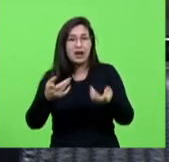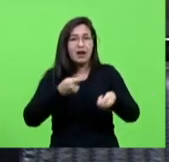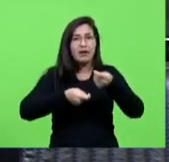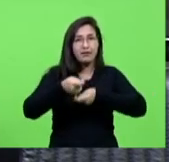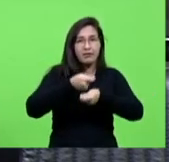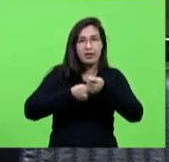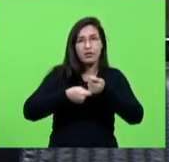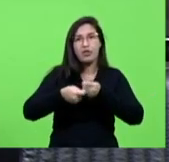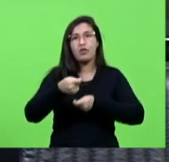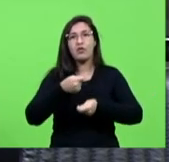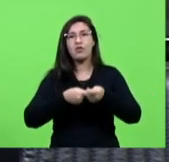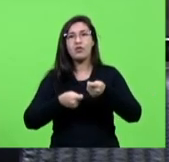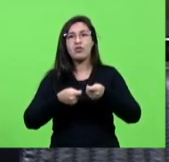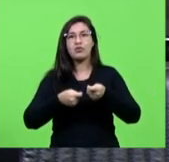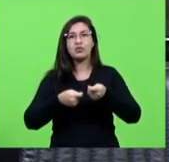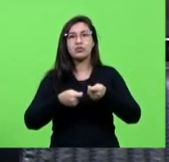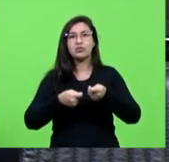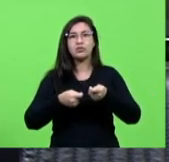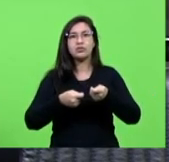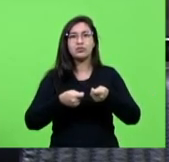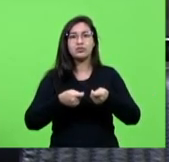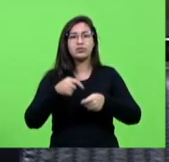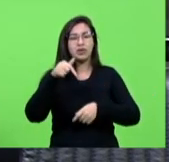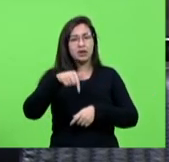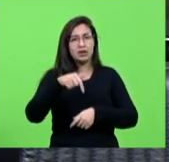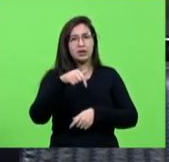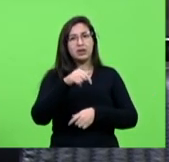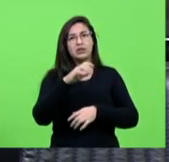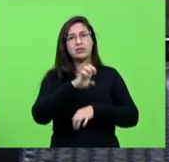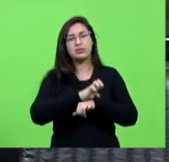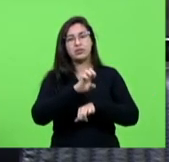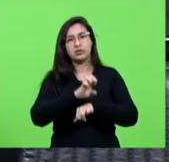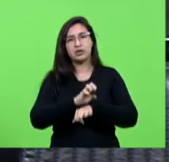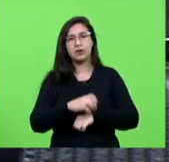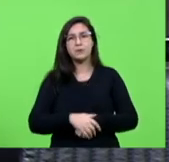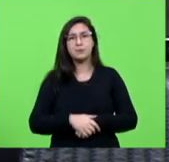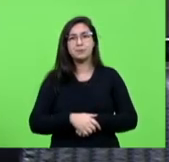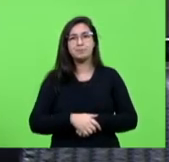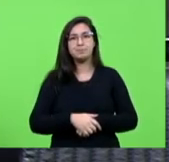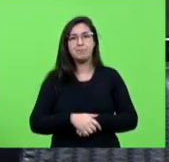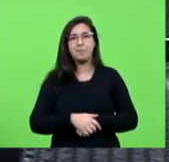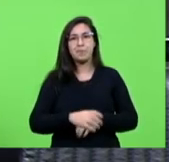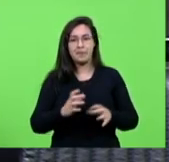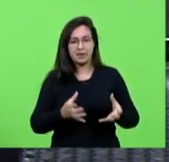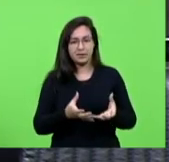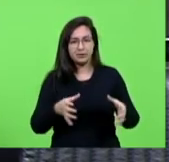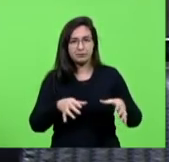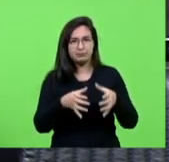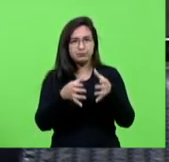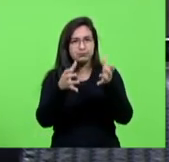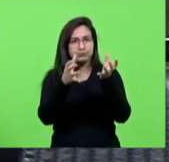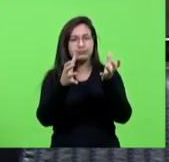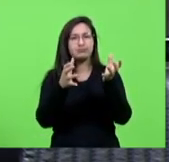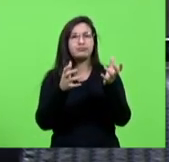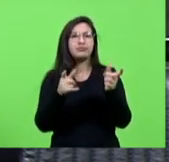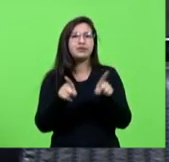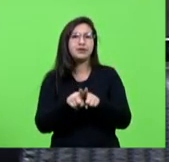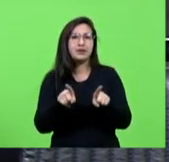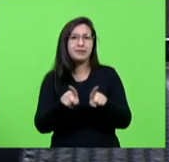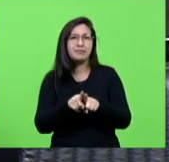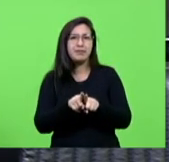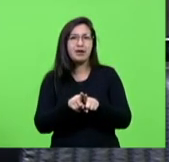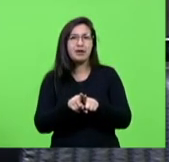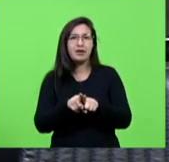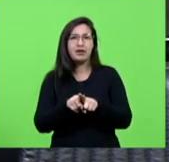negócios, as feiras moveleiras no estado. Feira de cerâmica, a feira imobiliária